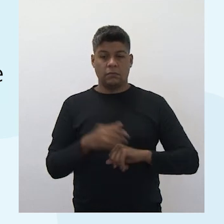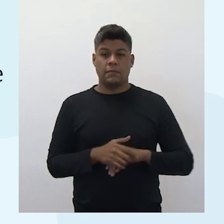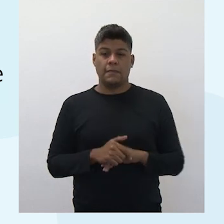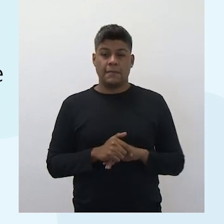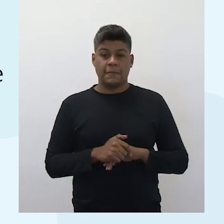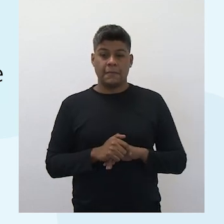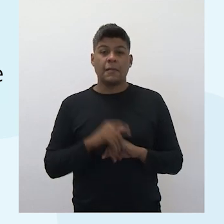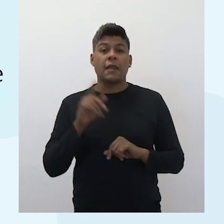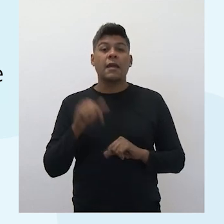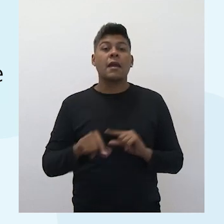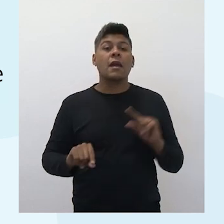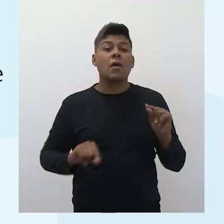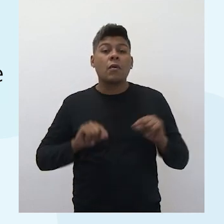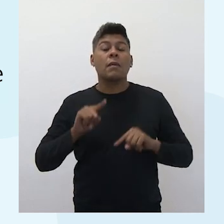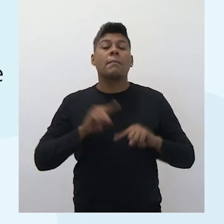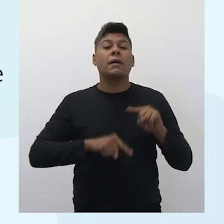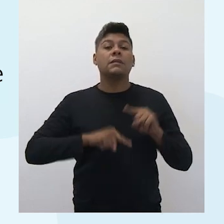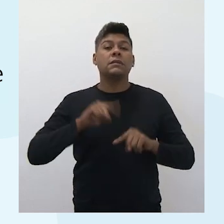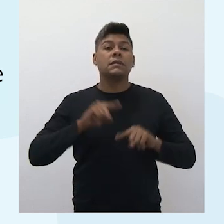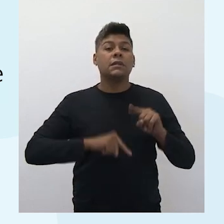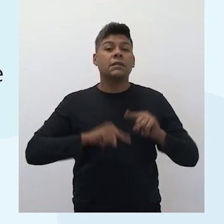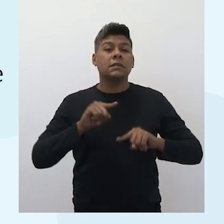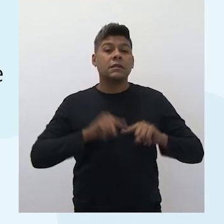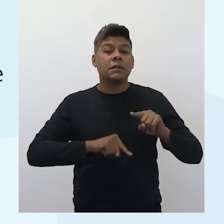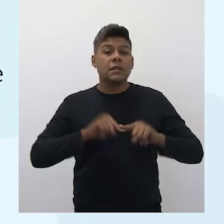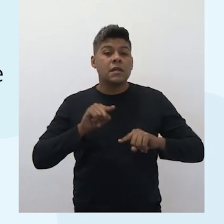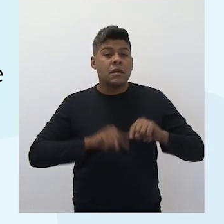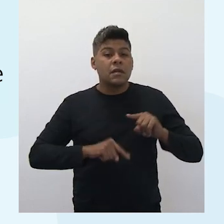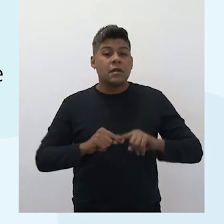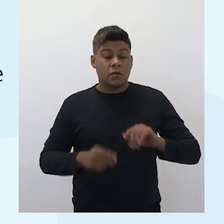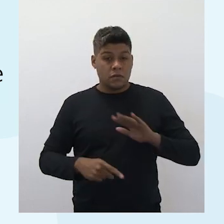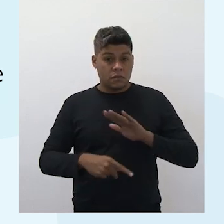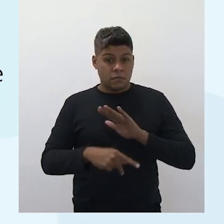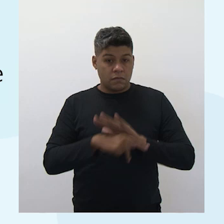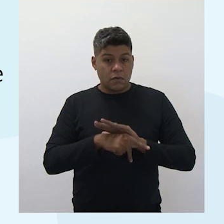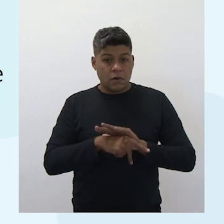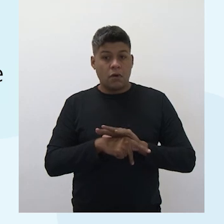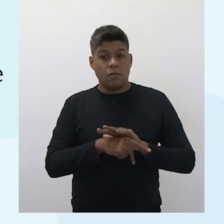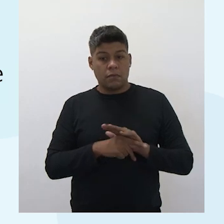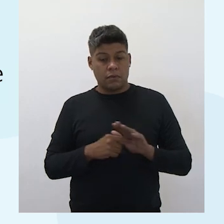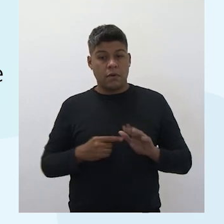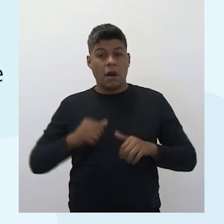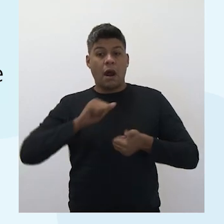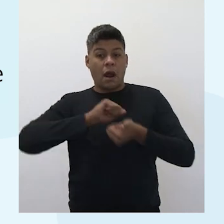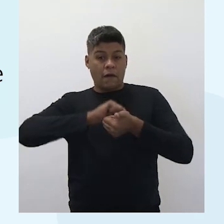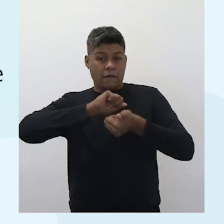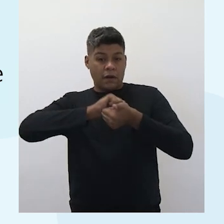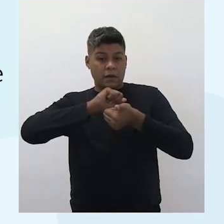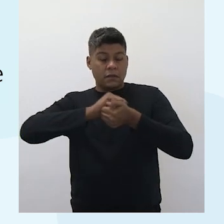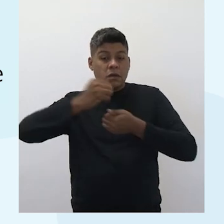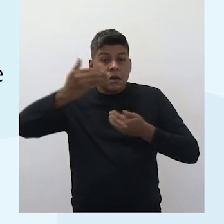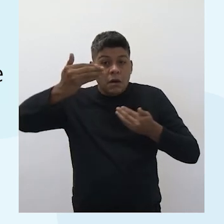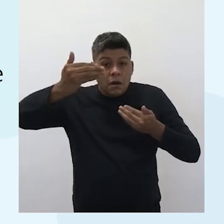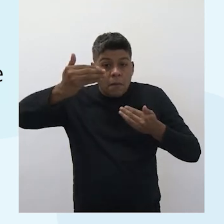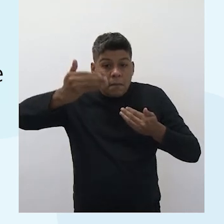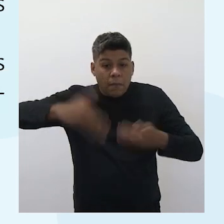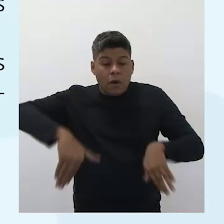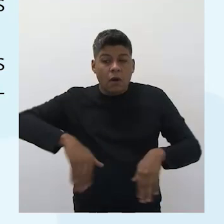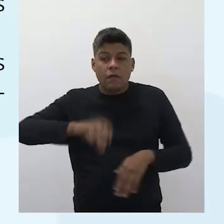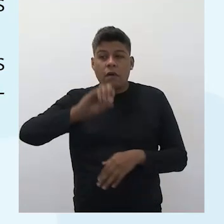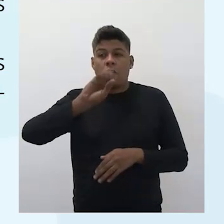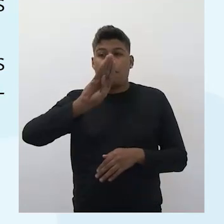Tá? Então, esses são a parte dos materiais para aplicações dessas avaliações dessa prova do